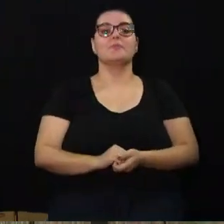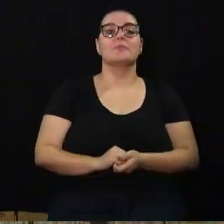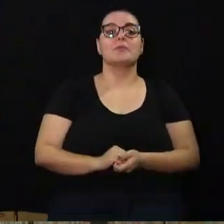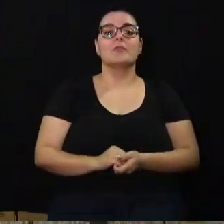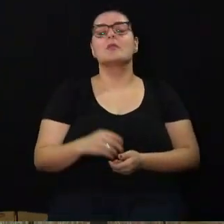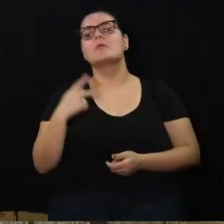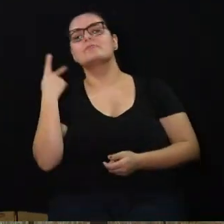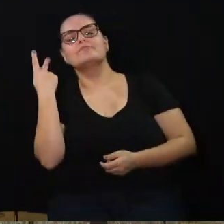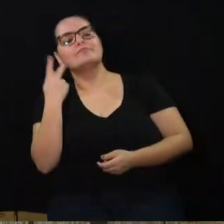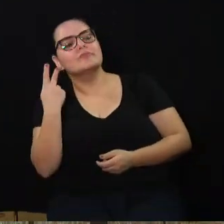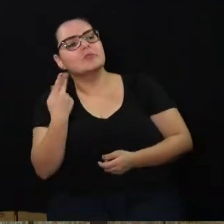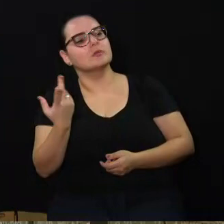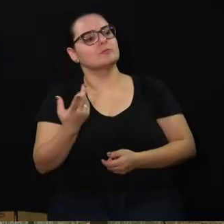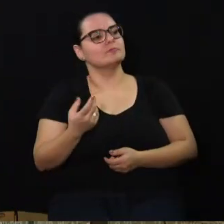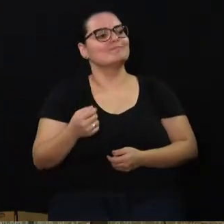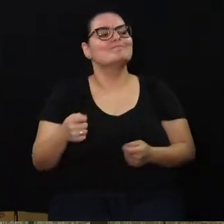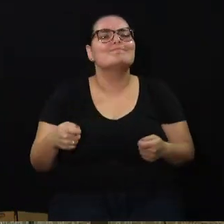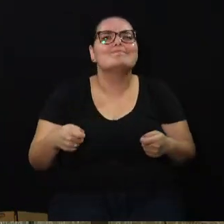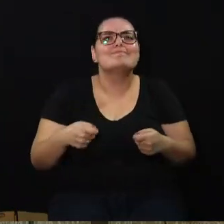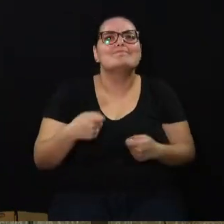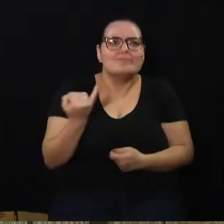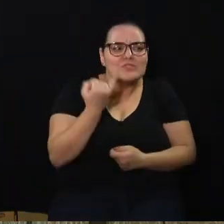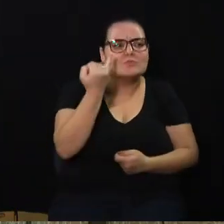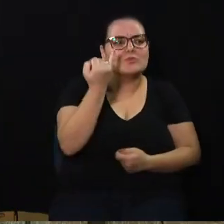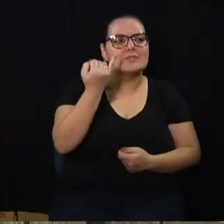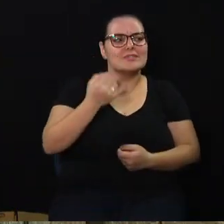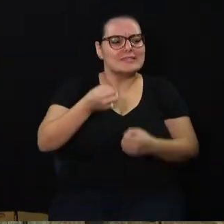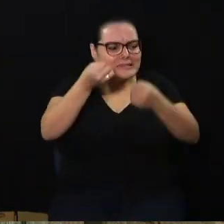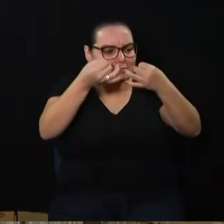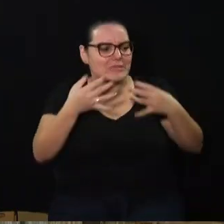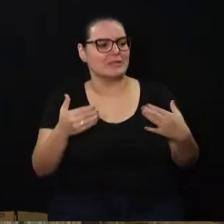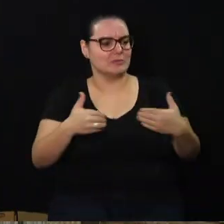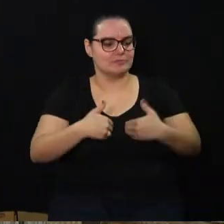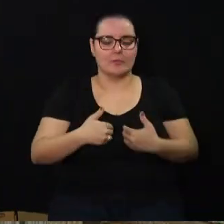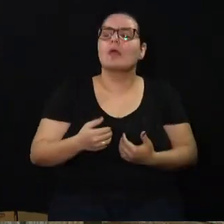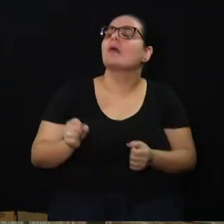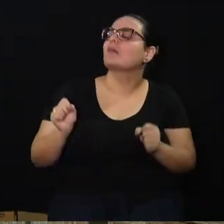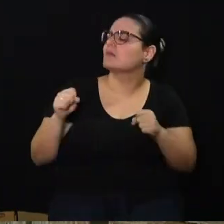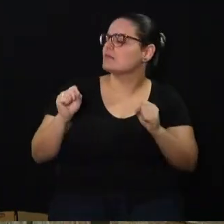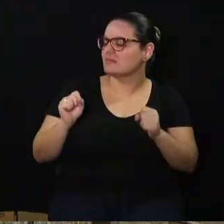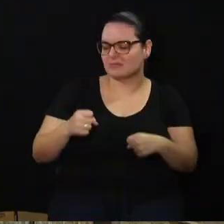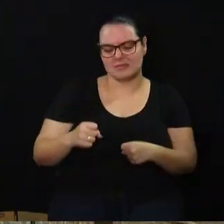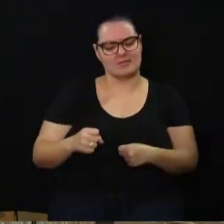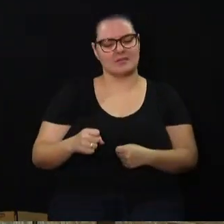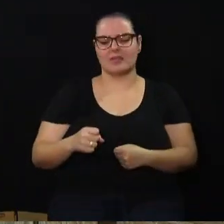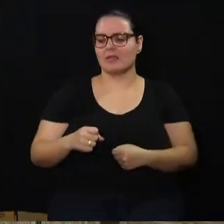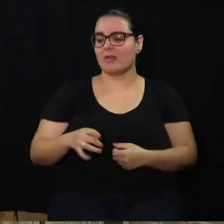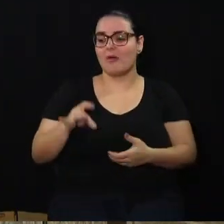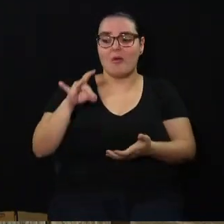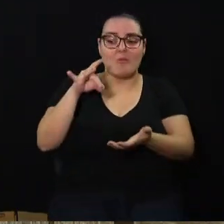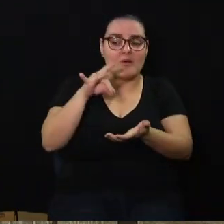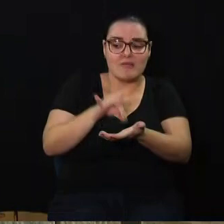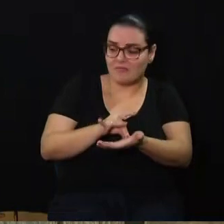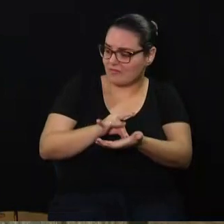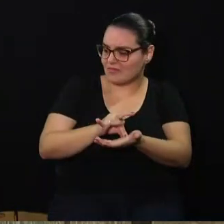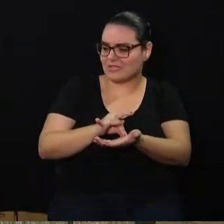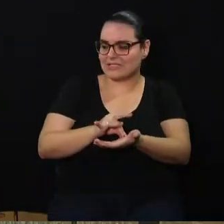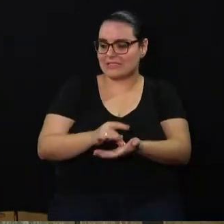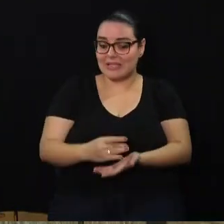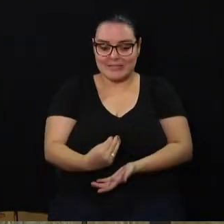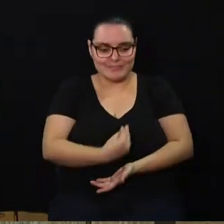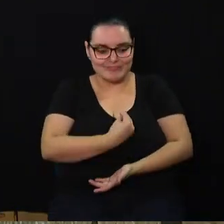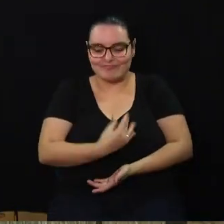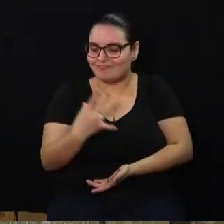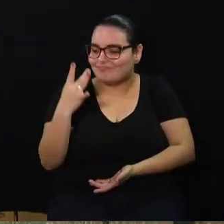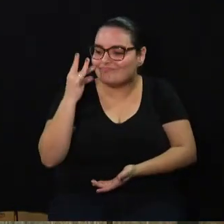vereador é de extrema importância falar sobre autismo sem dúvida até porque é uma realidade é presente na